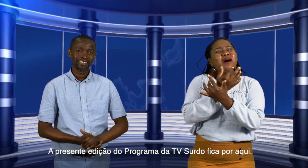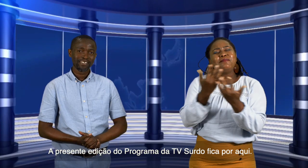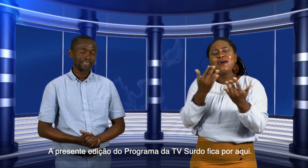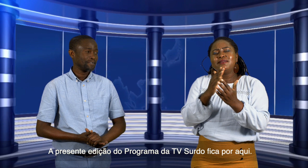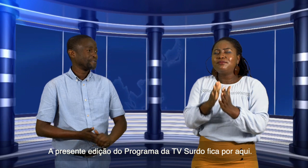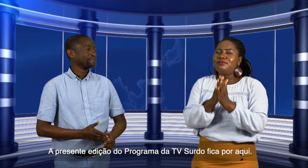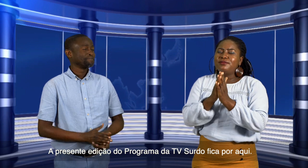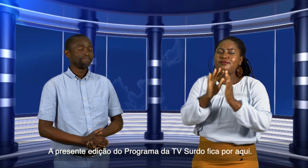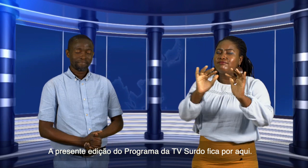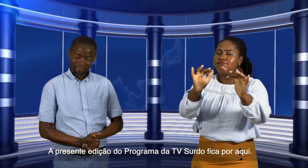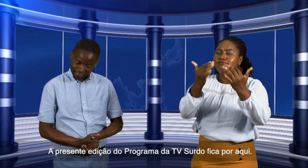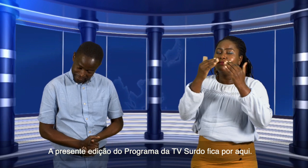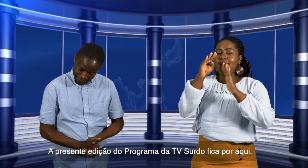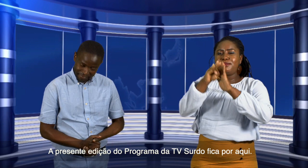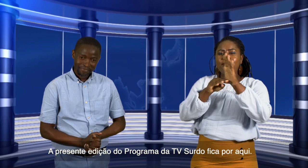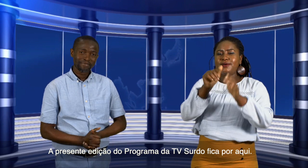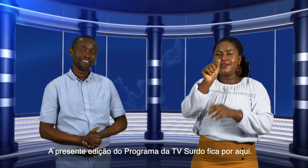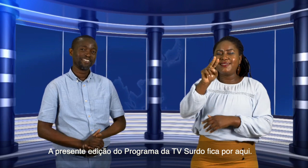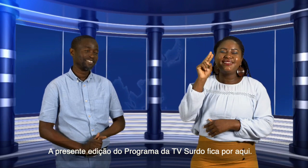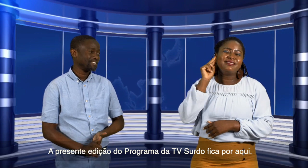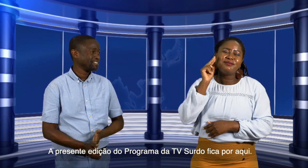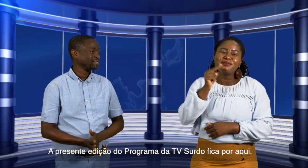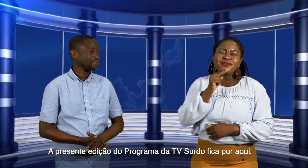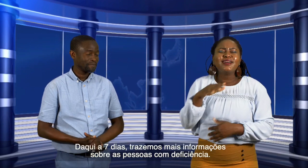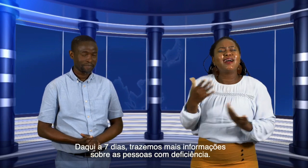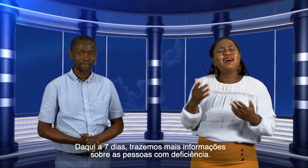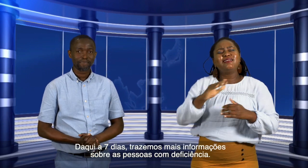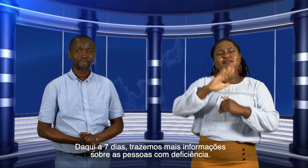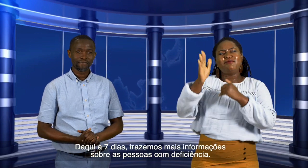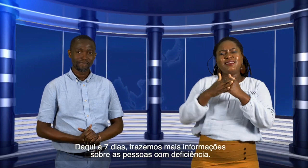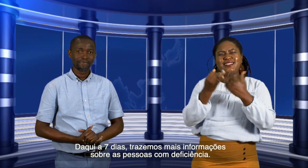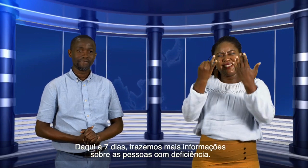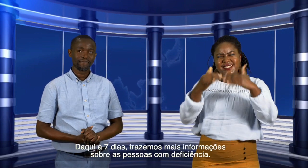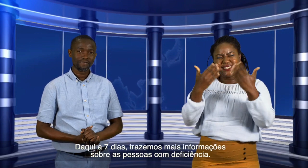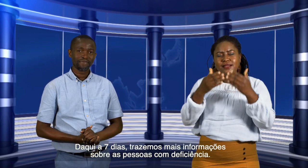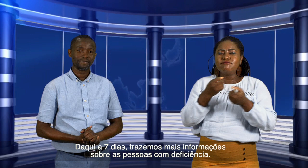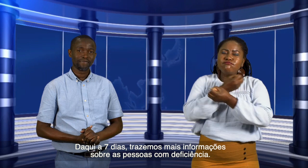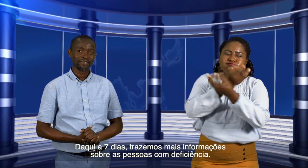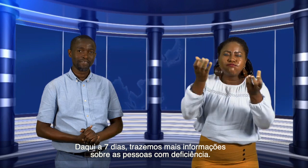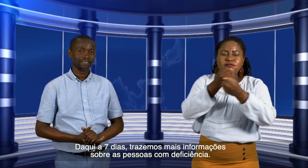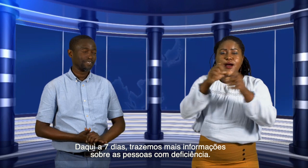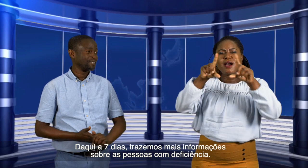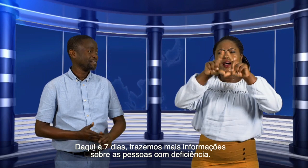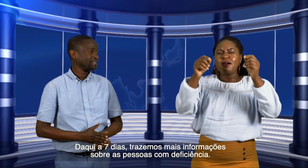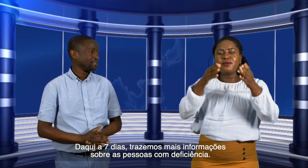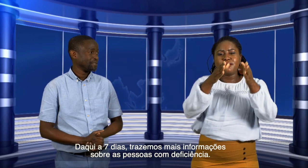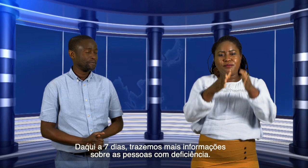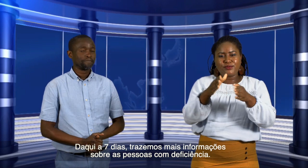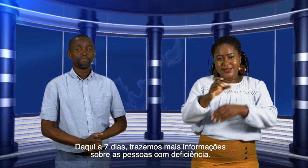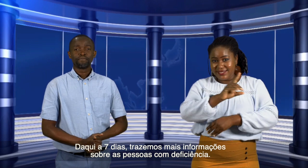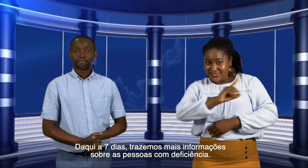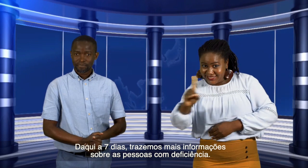A presente edição do programa da TV Surdo fica por aqui. Daqui a sete dias, trazemos mais informações